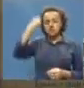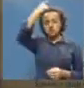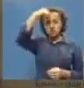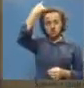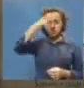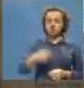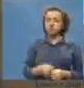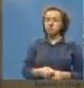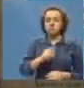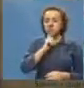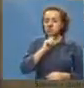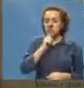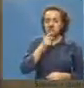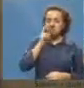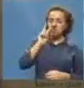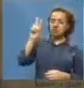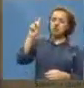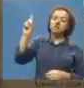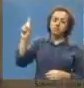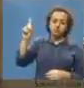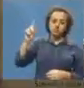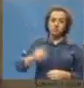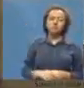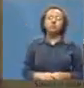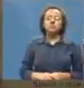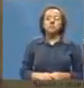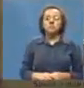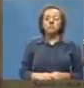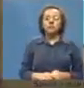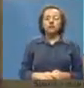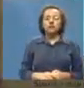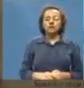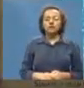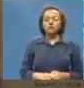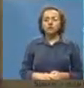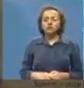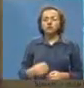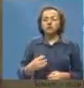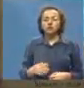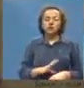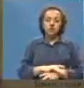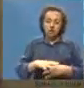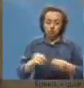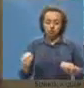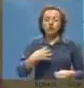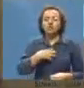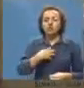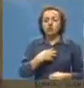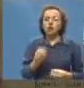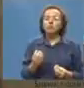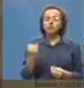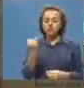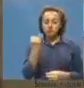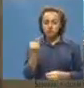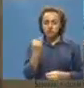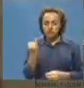fundamental porque a ela está ligada a minha e a sua salvação procurar a paz